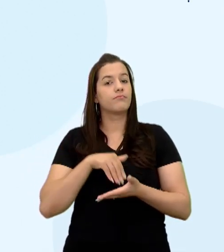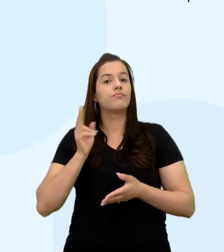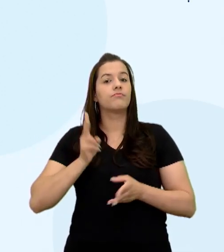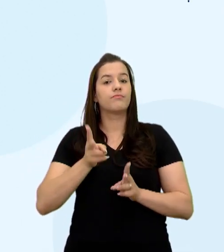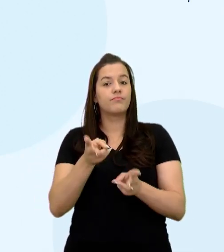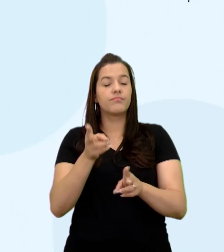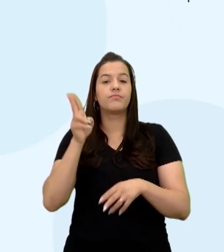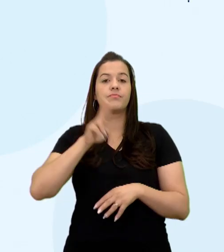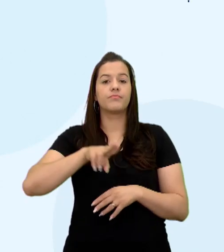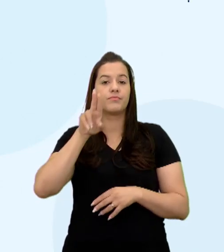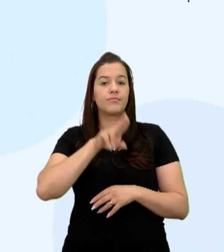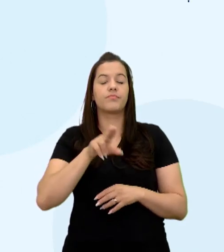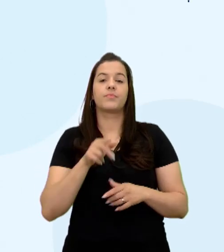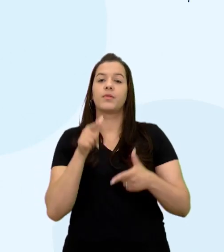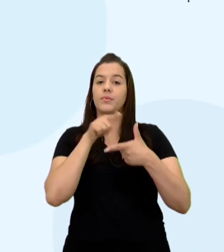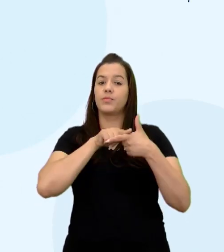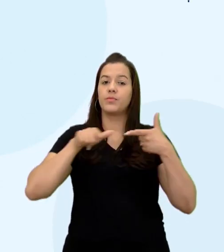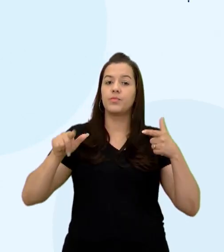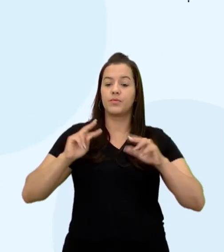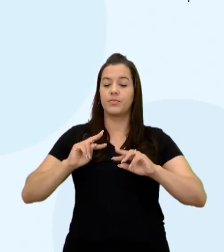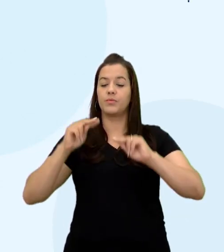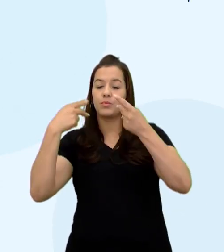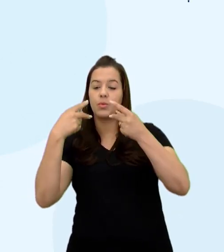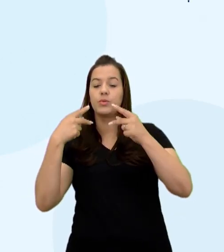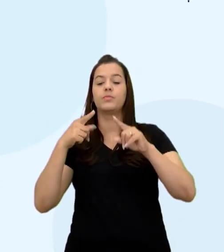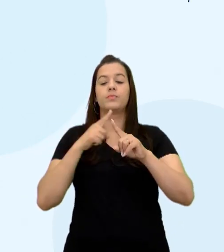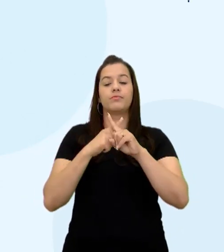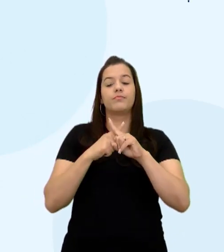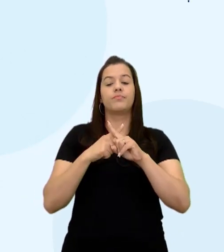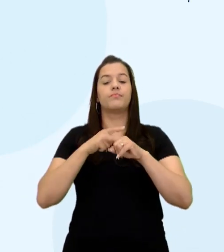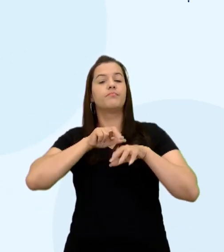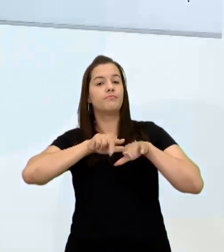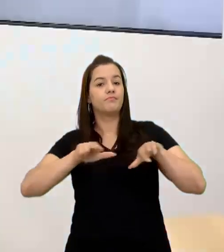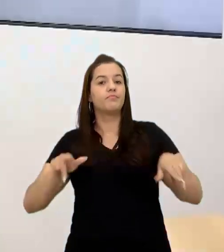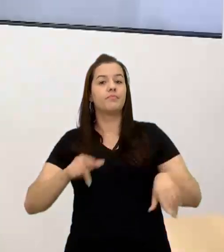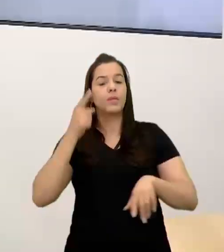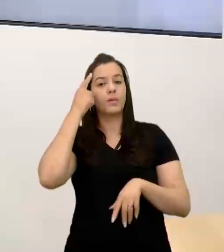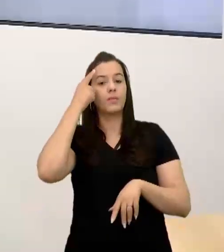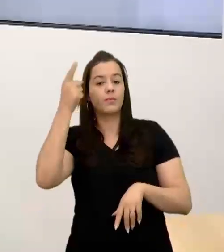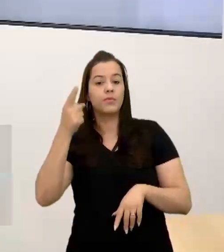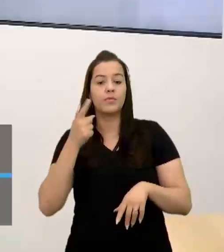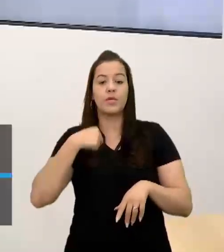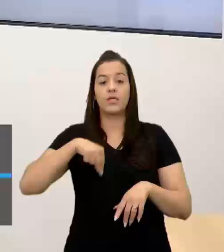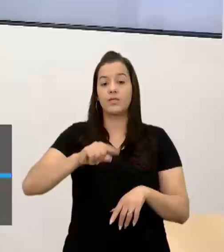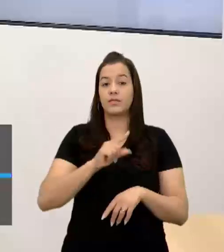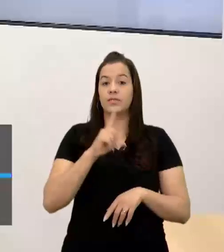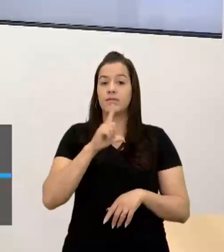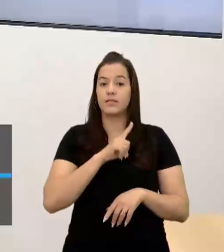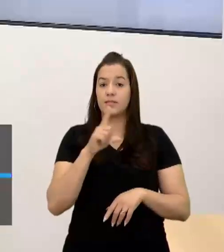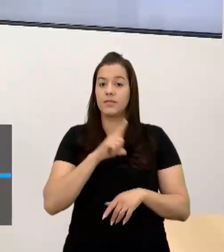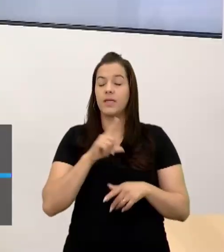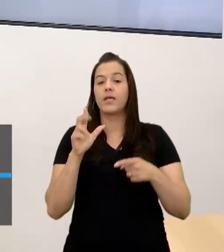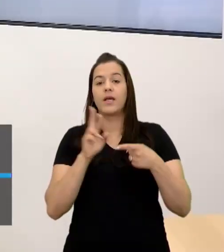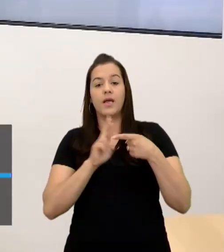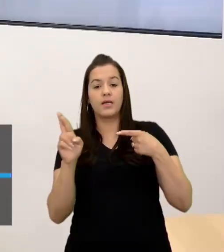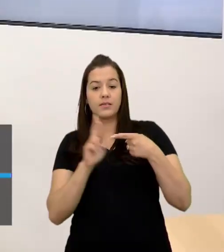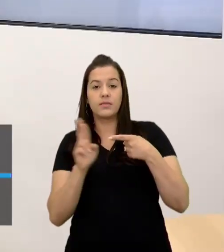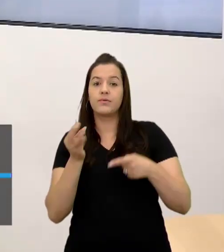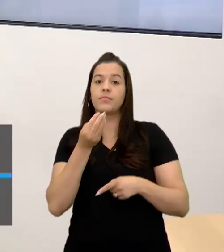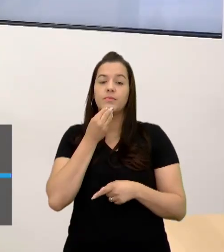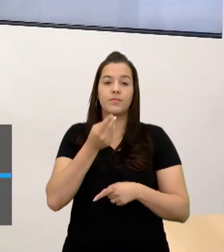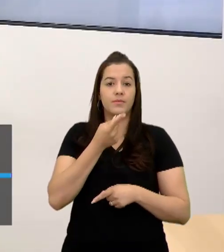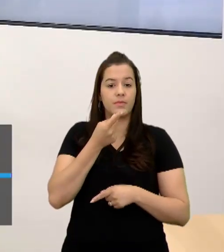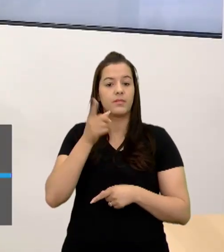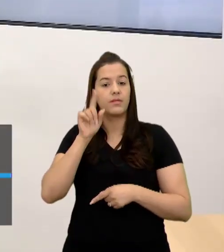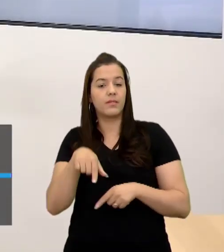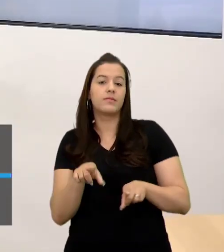mexer com a ideia de múltiplos e divisores, né? Vira e mexe, a gente estava usando essa ideia, principalmente quando a gente entrou em razão. E probabilidade é uma razão, você